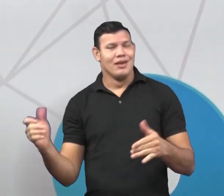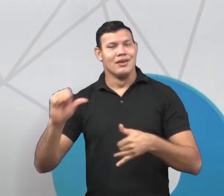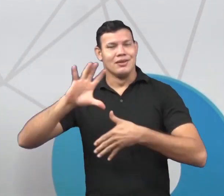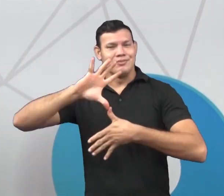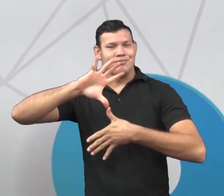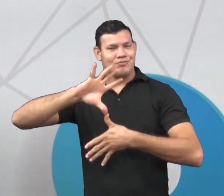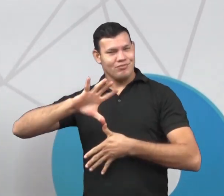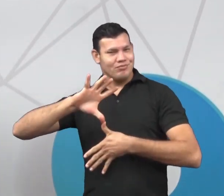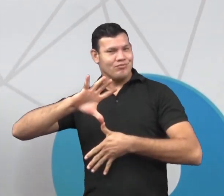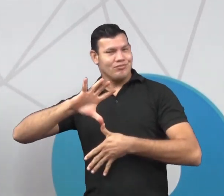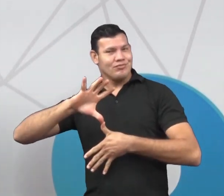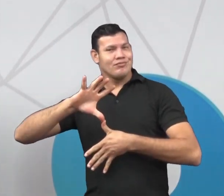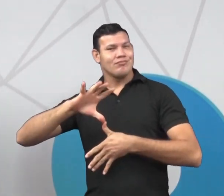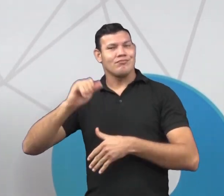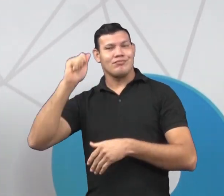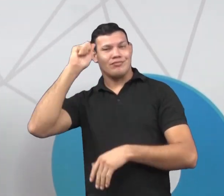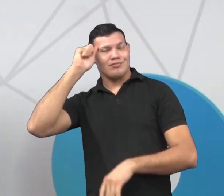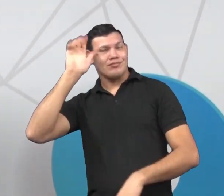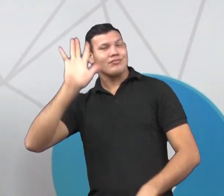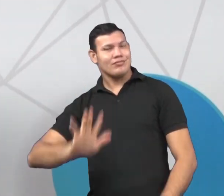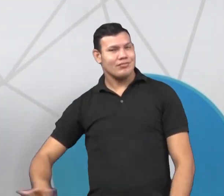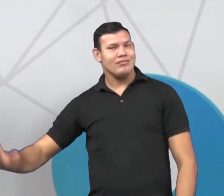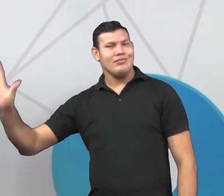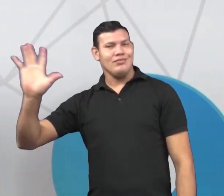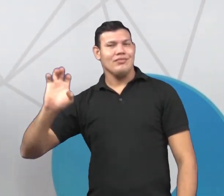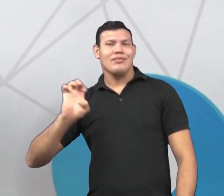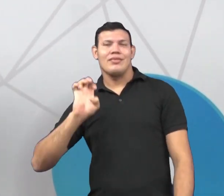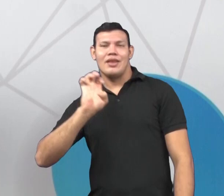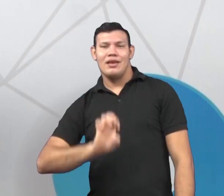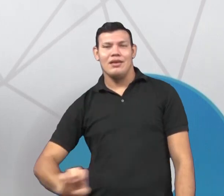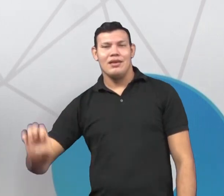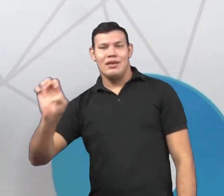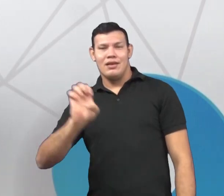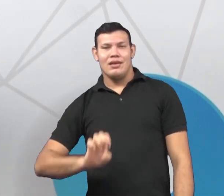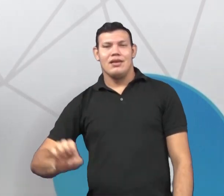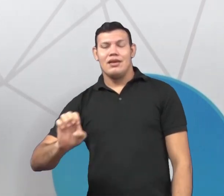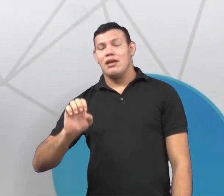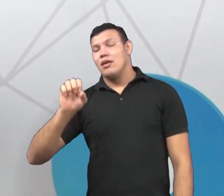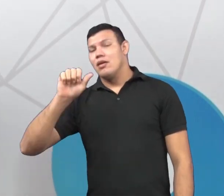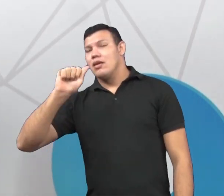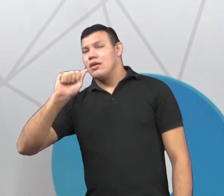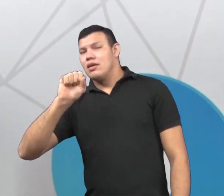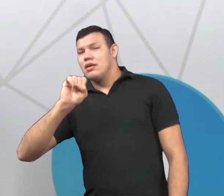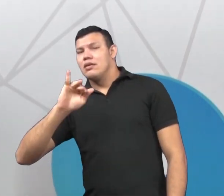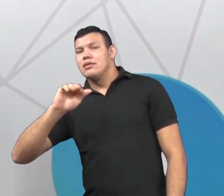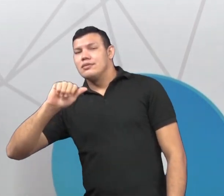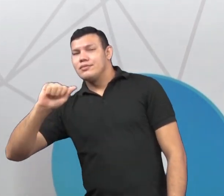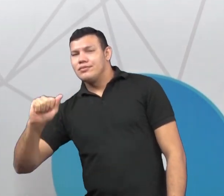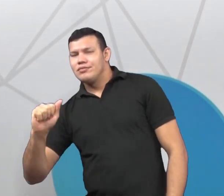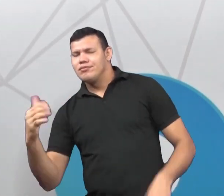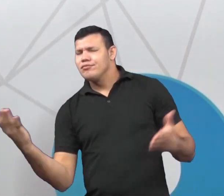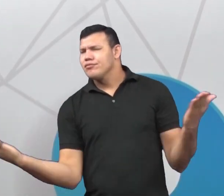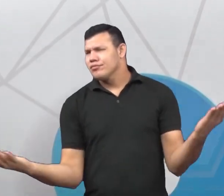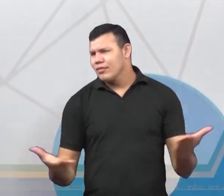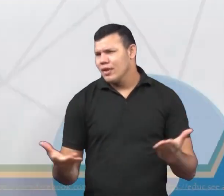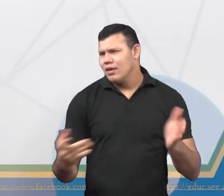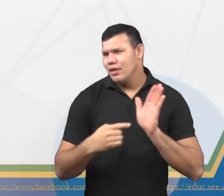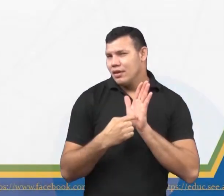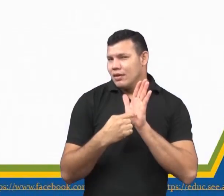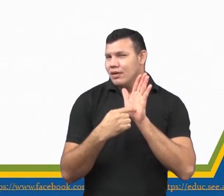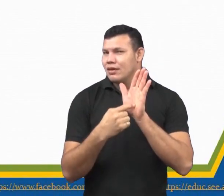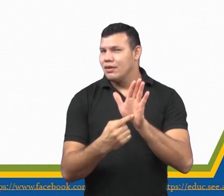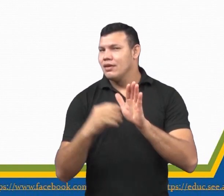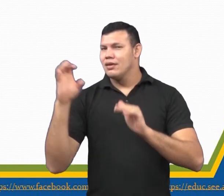América, de continente africano, Europa e Ásia. Mas hoje vamos tentar ver um pouco sobre